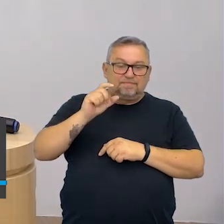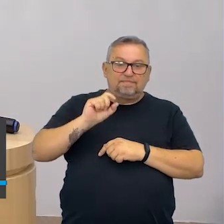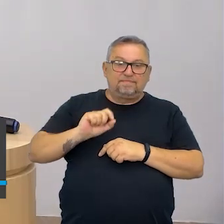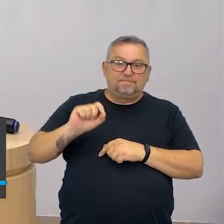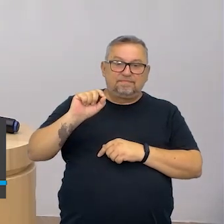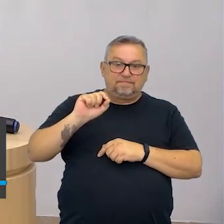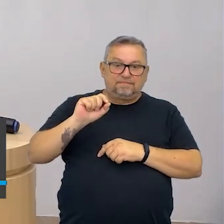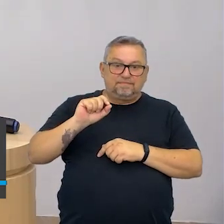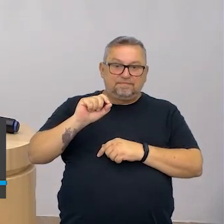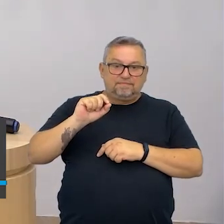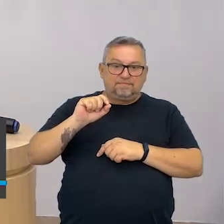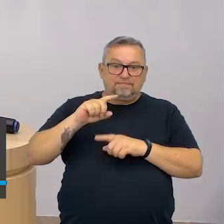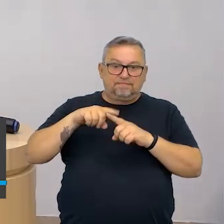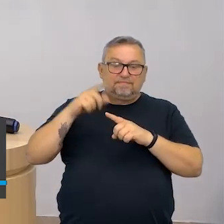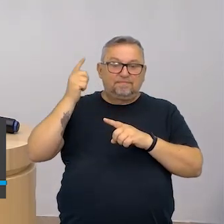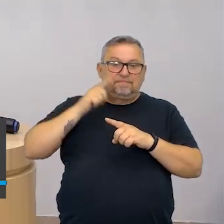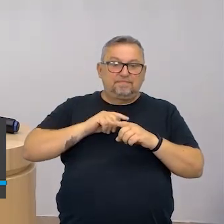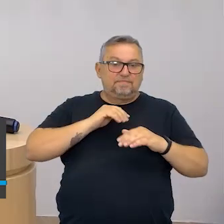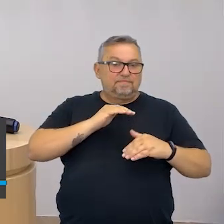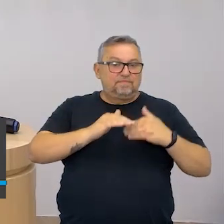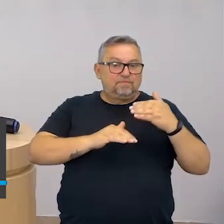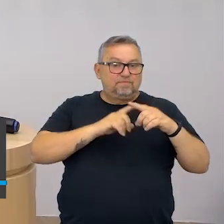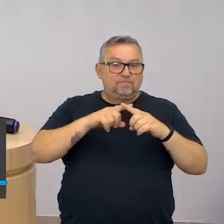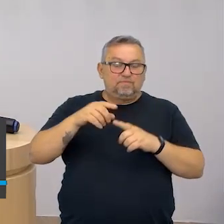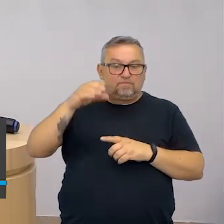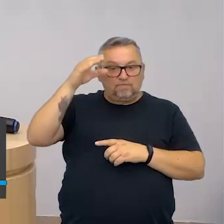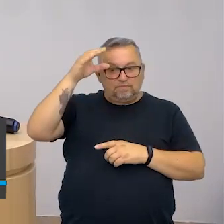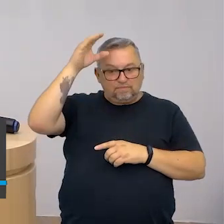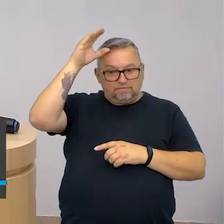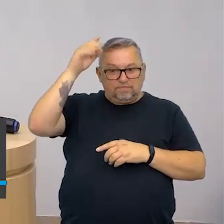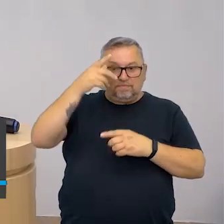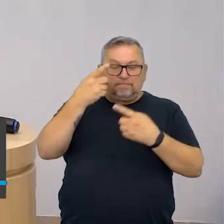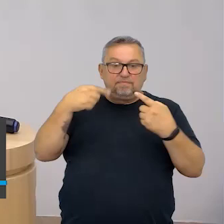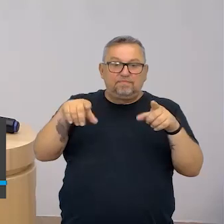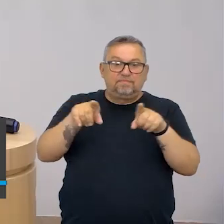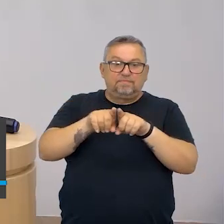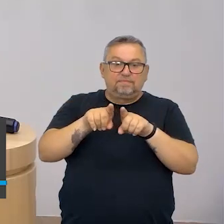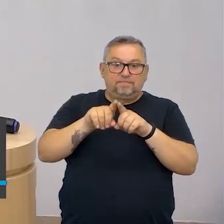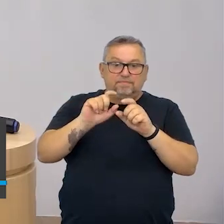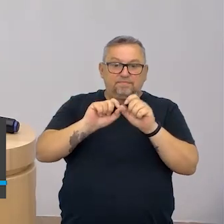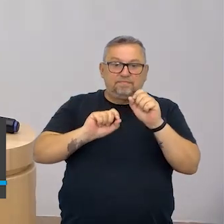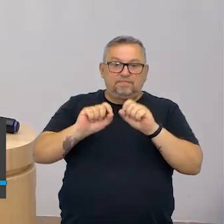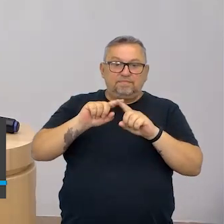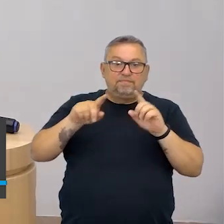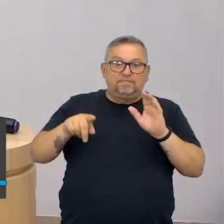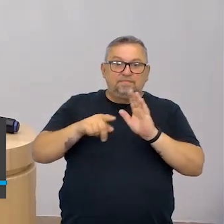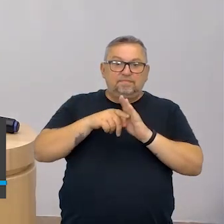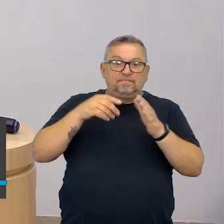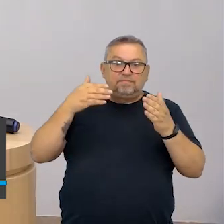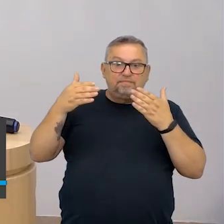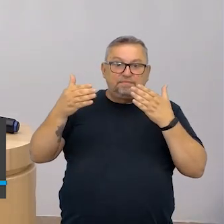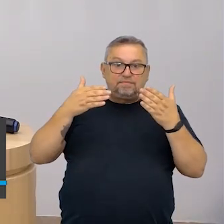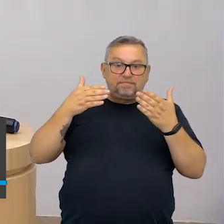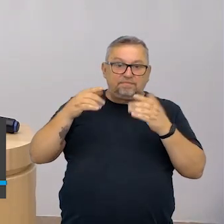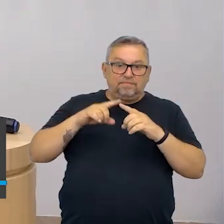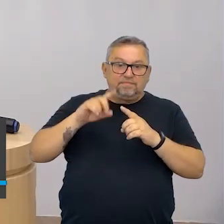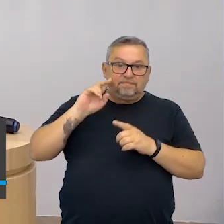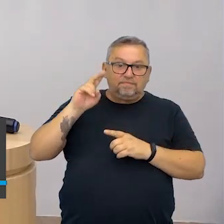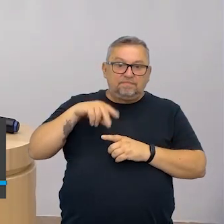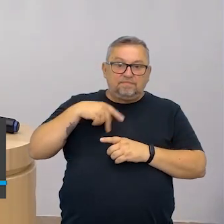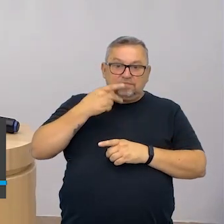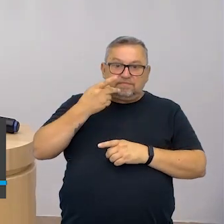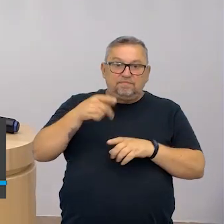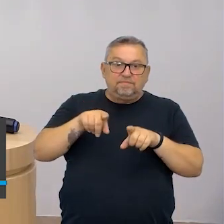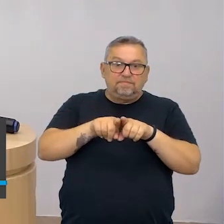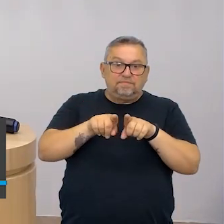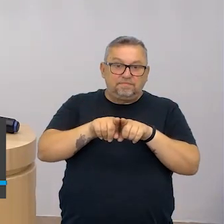em desenvolver o seu conhecimento, etc. E também o Frantz Fanon, psicanalista, como eu havia dito